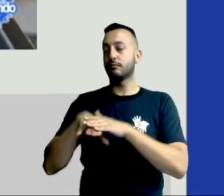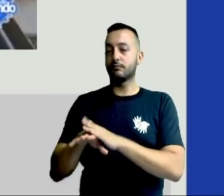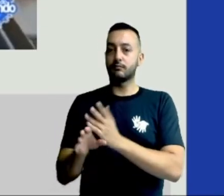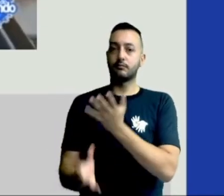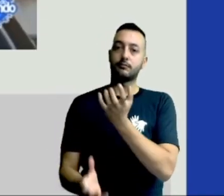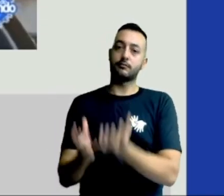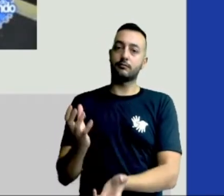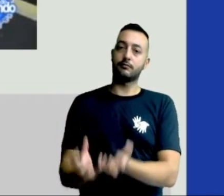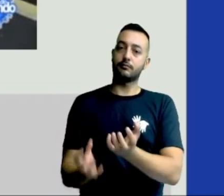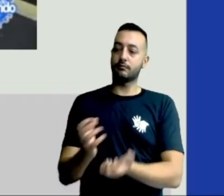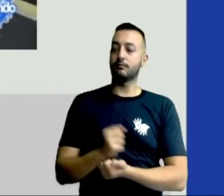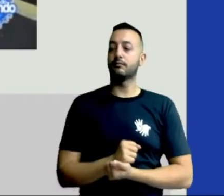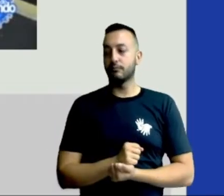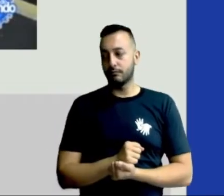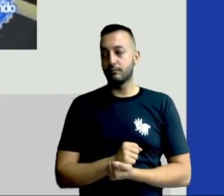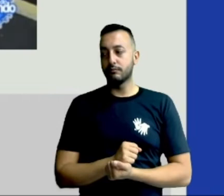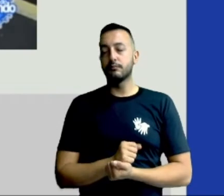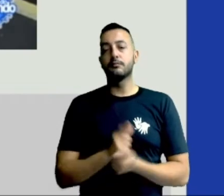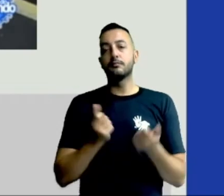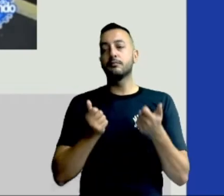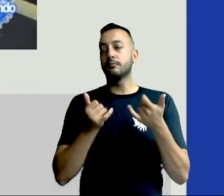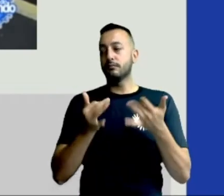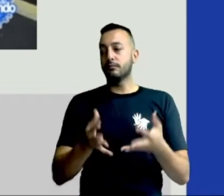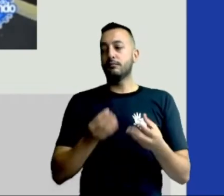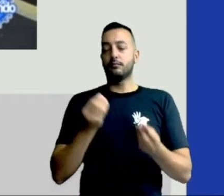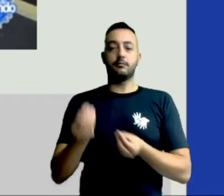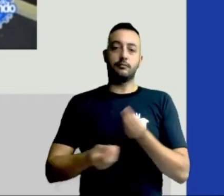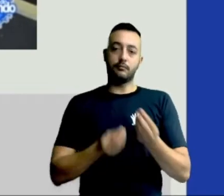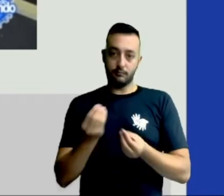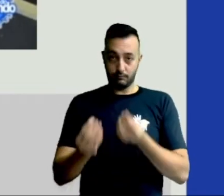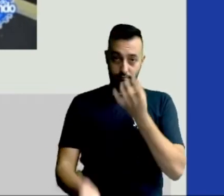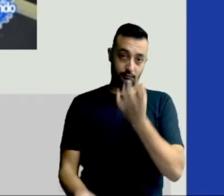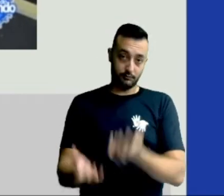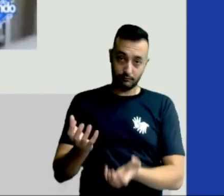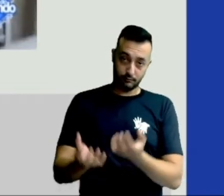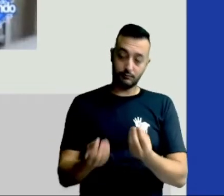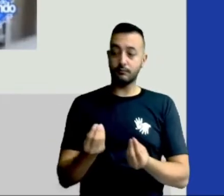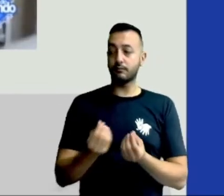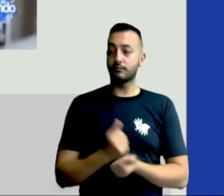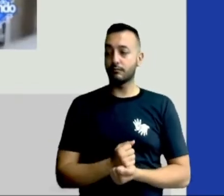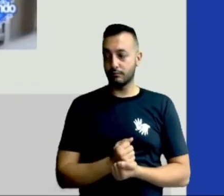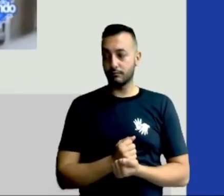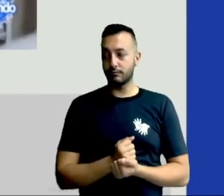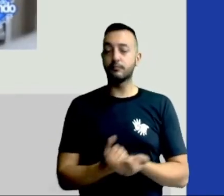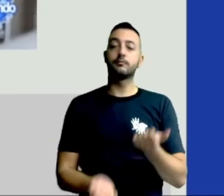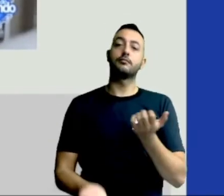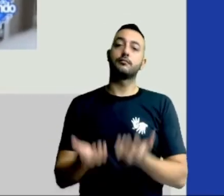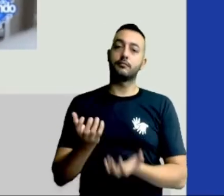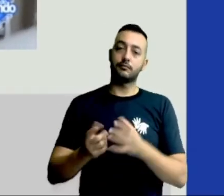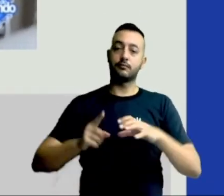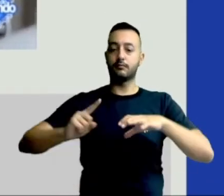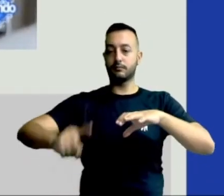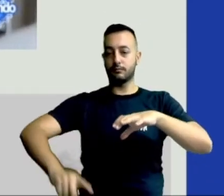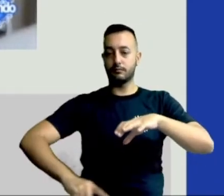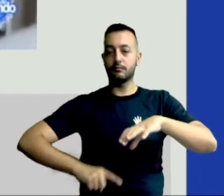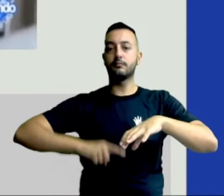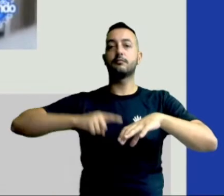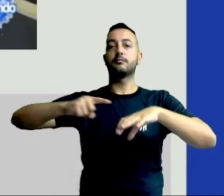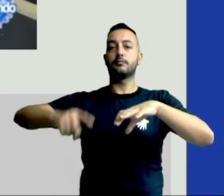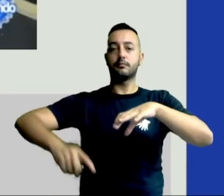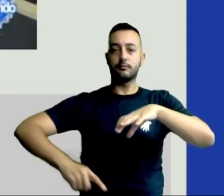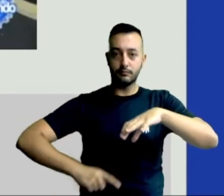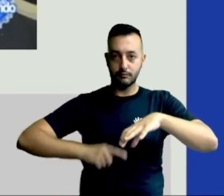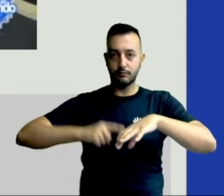forno. Pedro vai contar um pouco pra gente como é que funciona o forno, para que ele serve. Esse aqui é um forno rotativo de